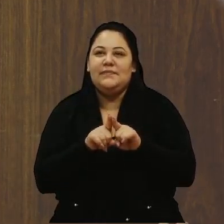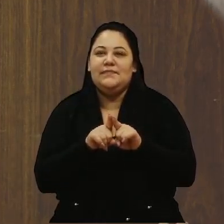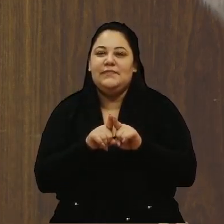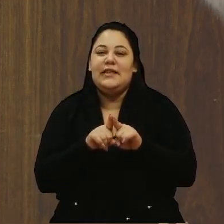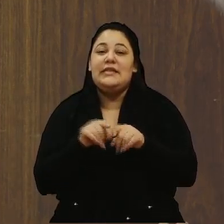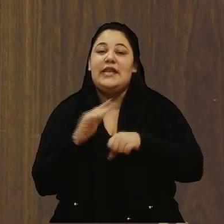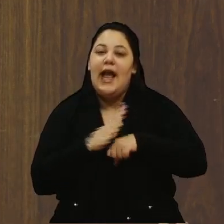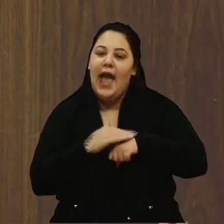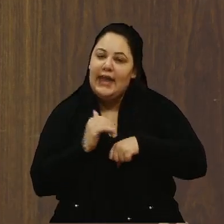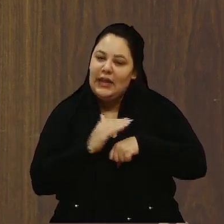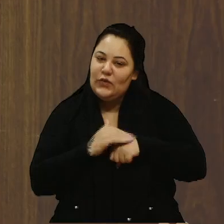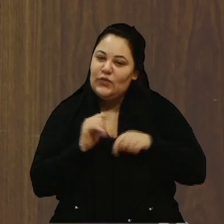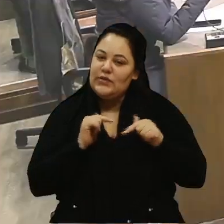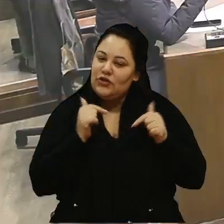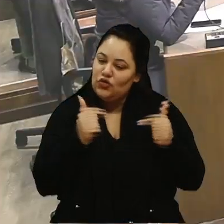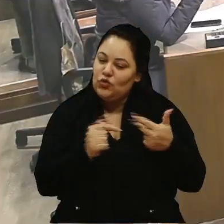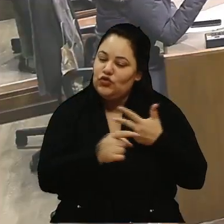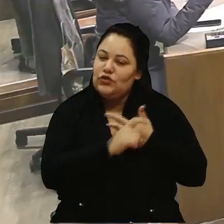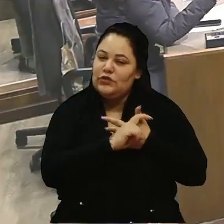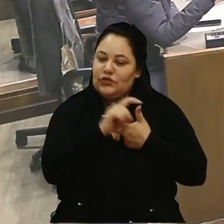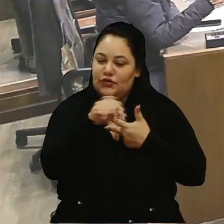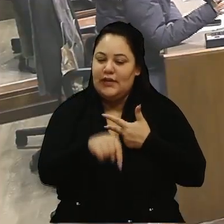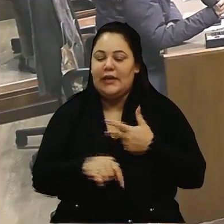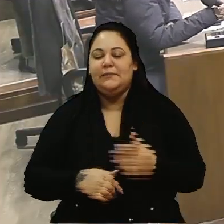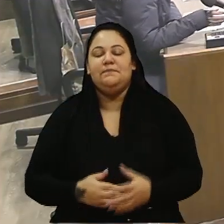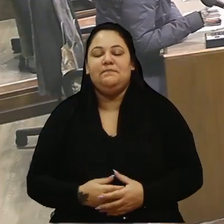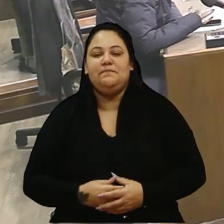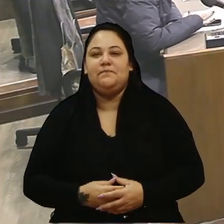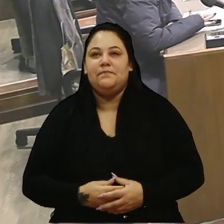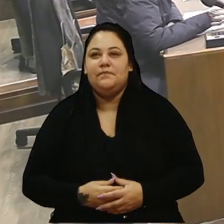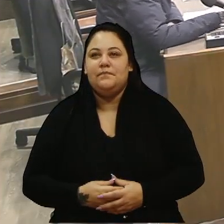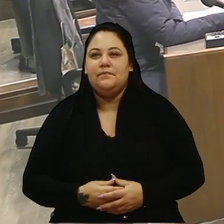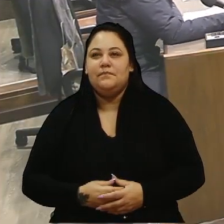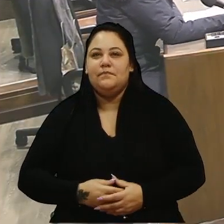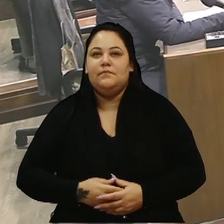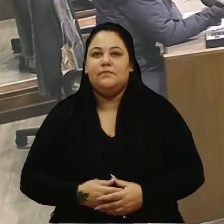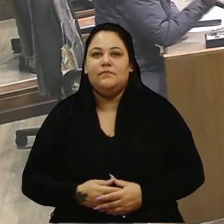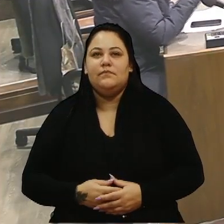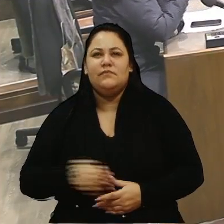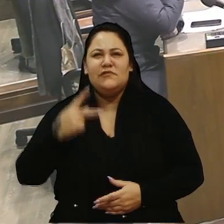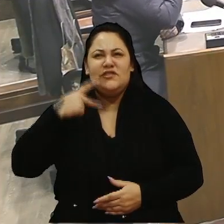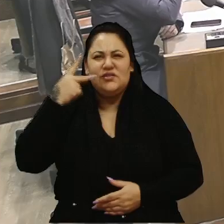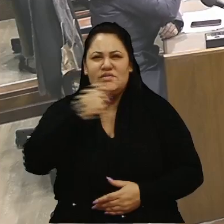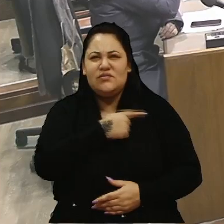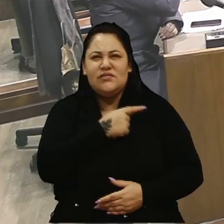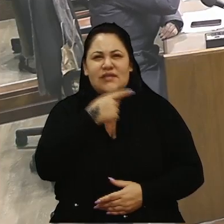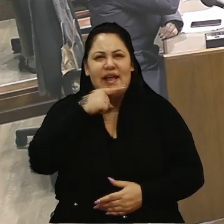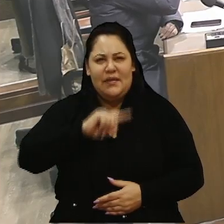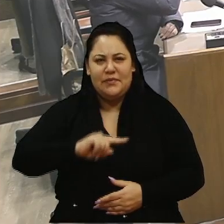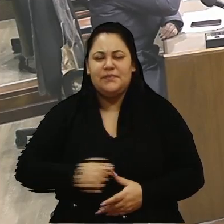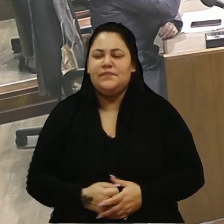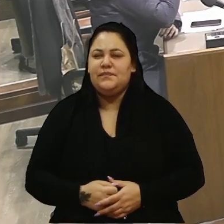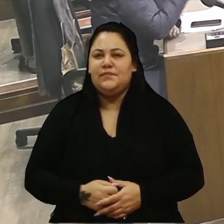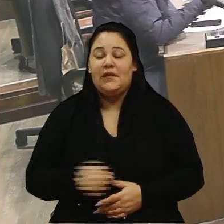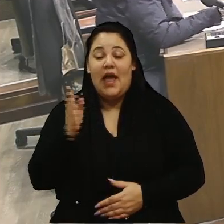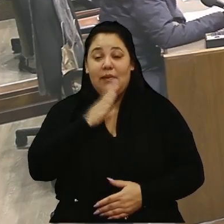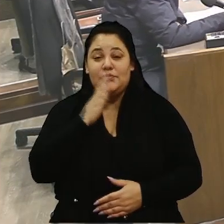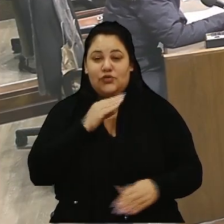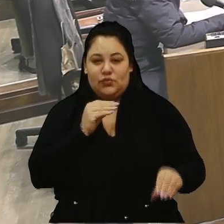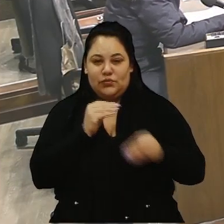gesto do Executivo aqui. Obrigado, vereadora. Vereador Ramon. Não, vereador Caleb. Rapidamente, vereador